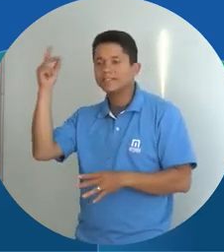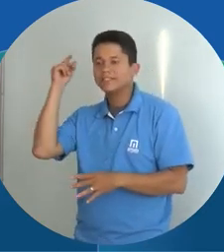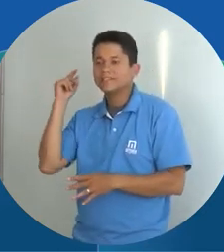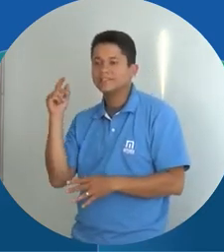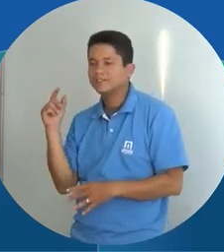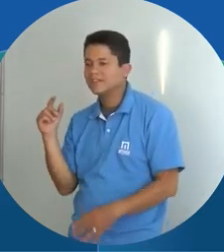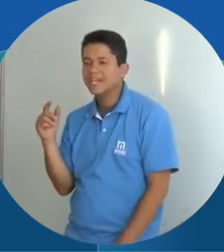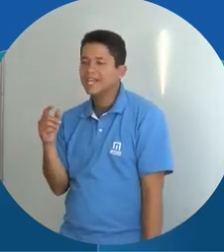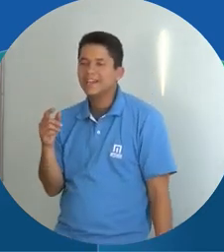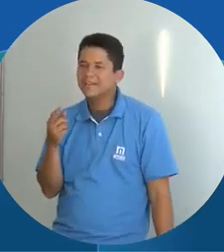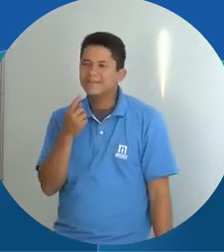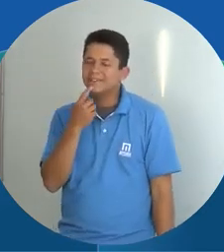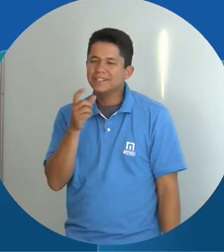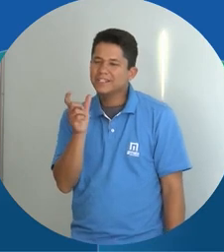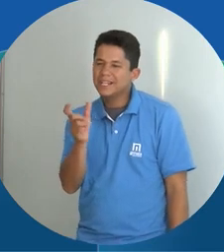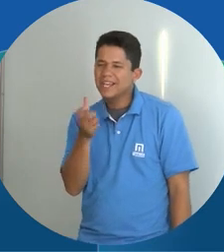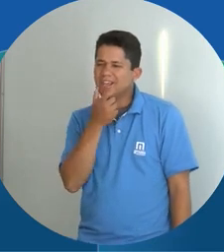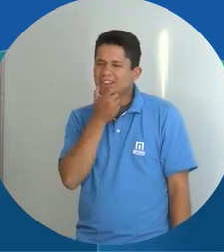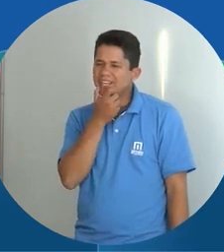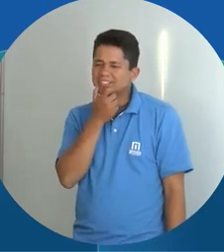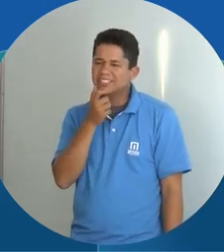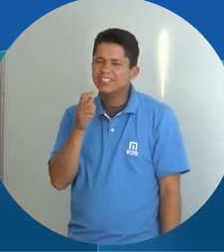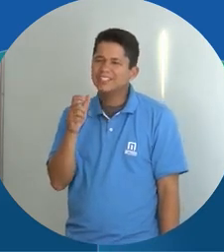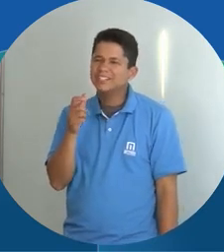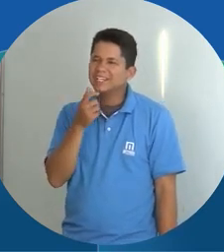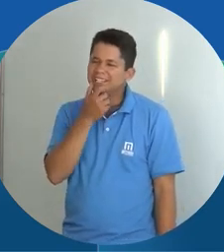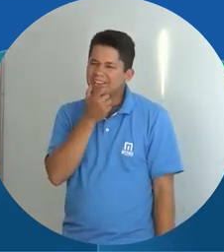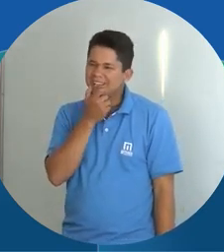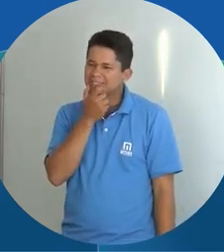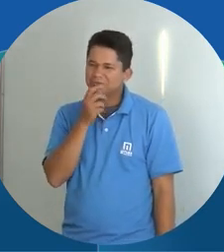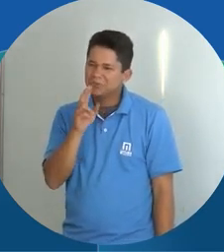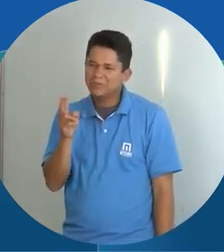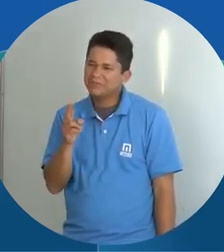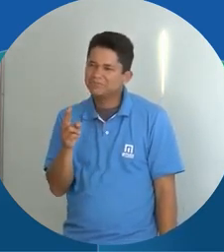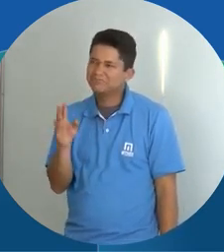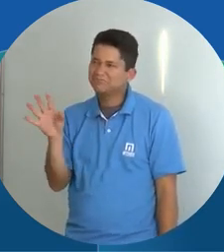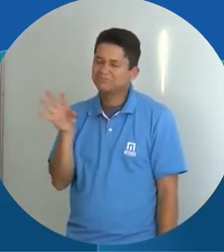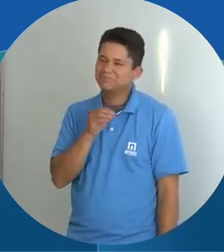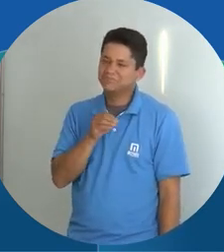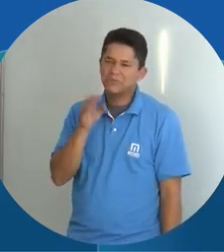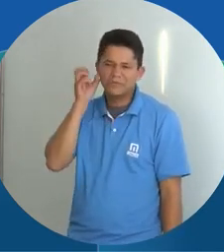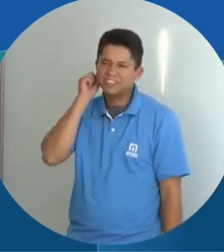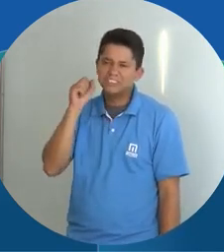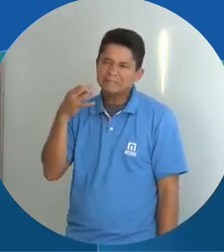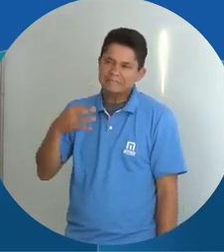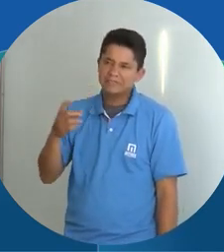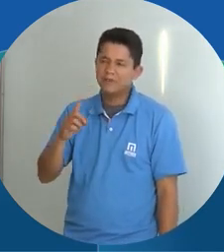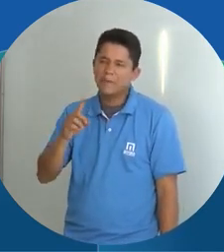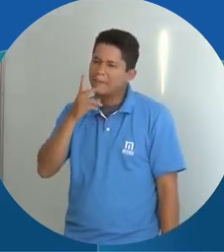apoiadas em tubulões de 8 em 8 metros, alguma coisa desse tipo,